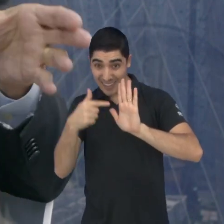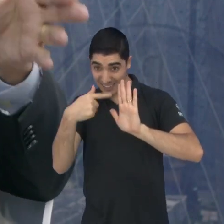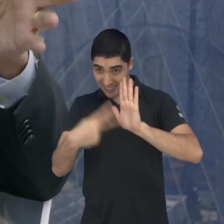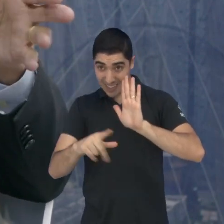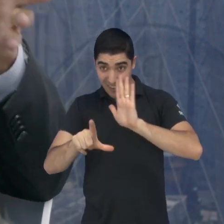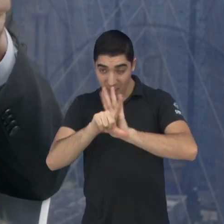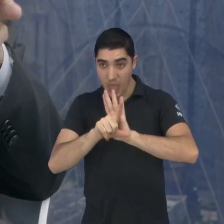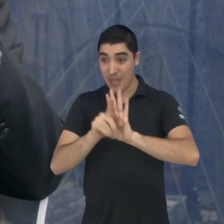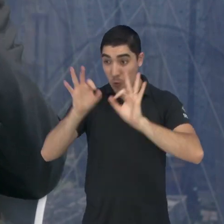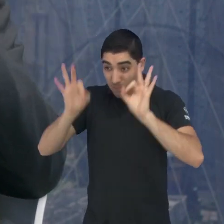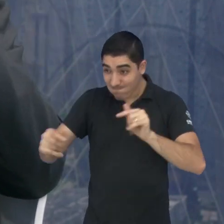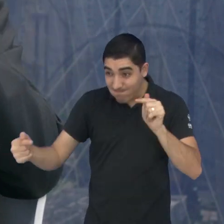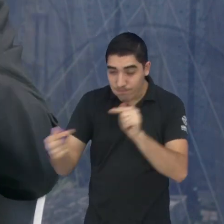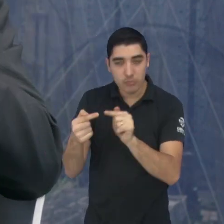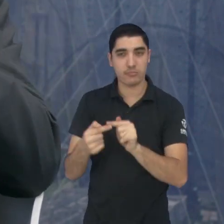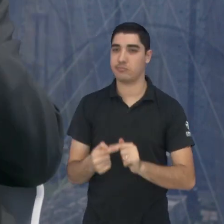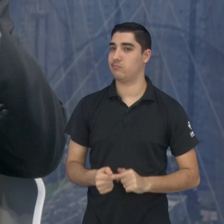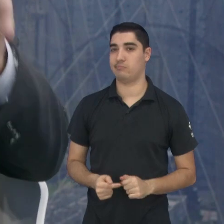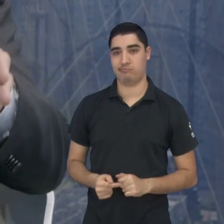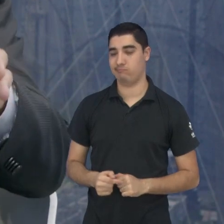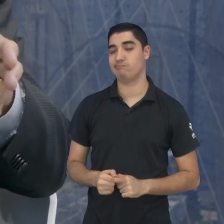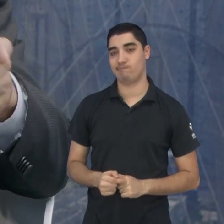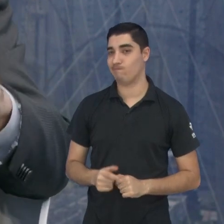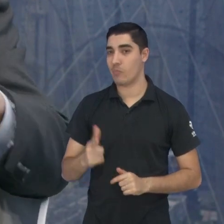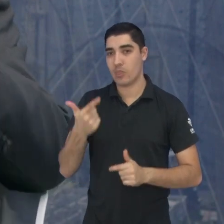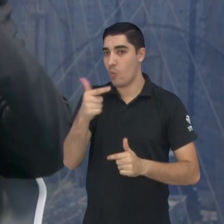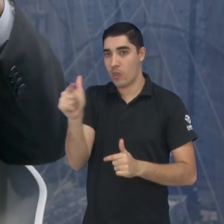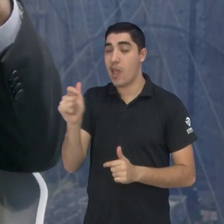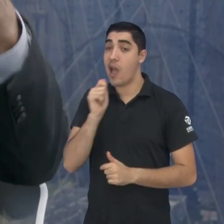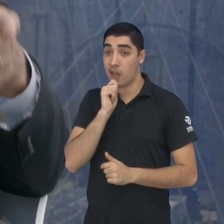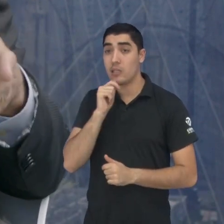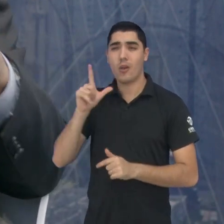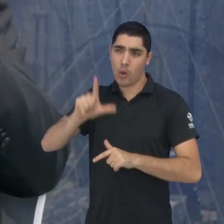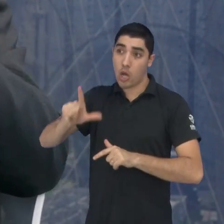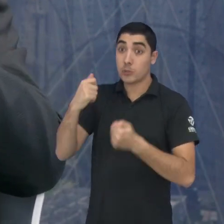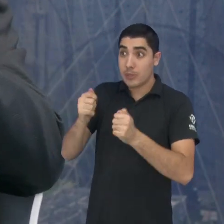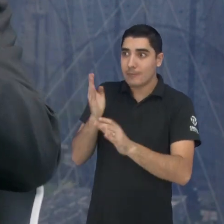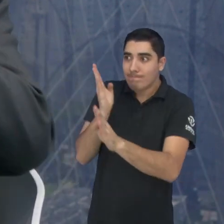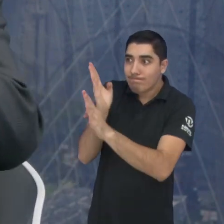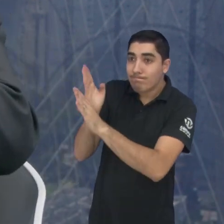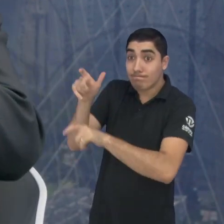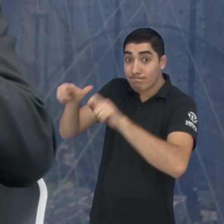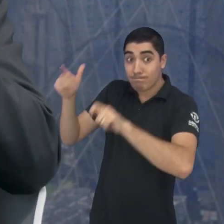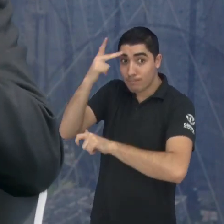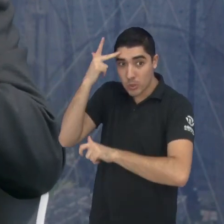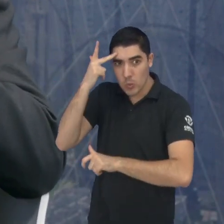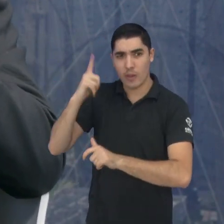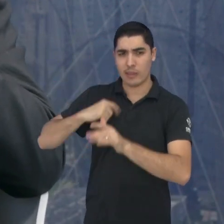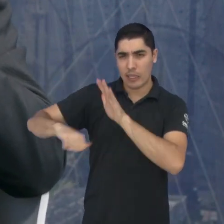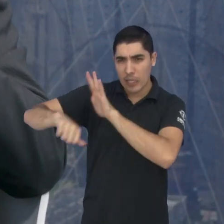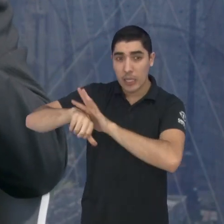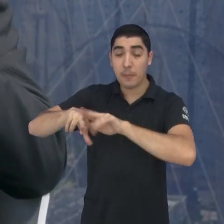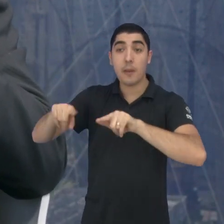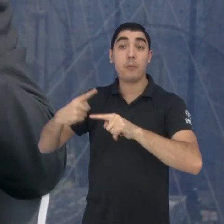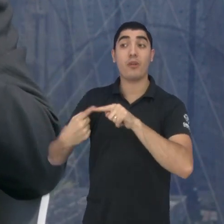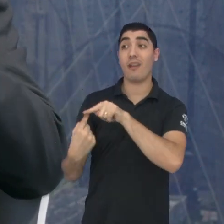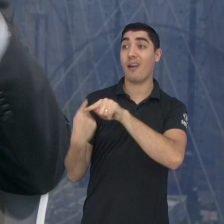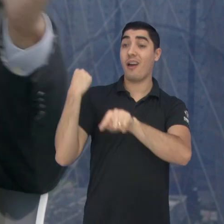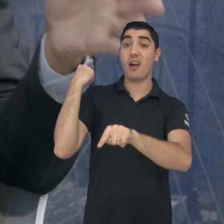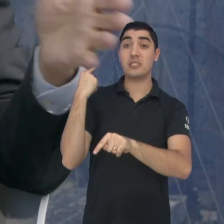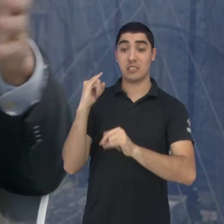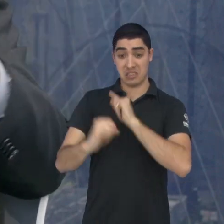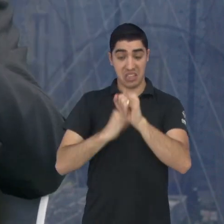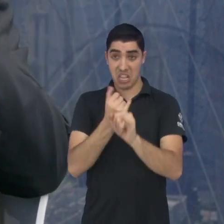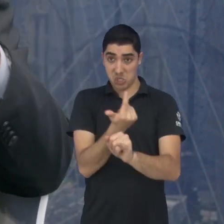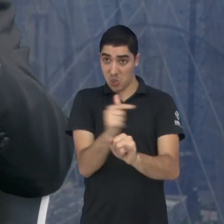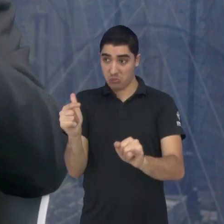óbvio que temos que ter figuras criminosas que alcancem essas condutas que até então não eram praticadas antes da existência da internet